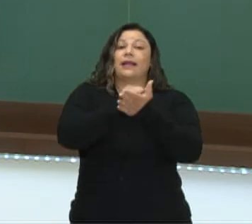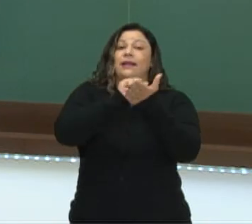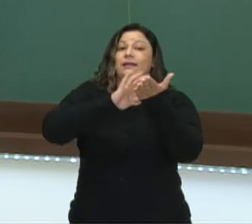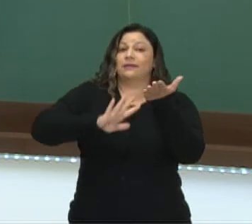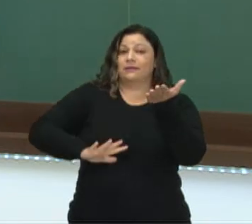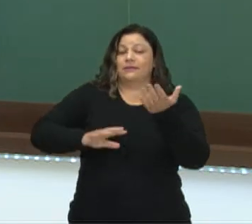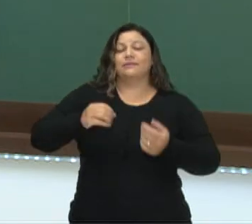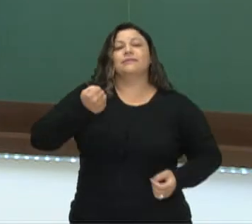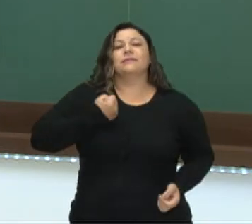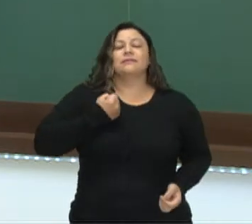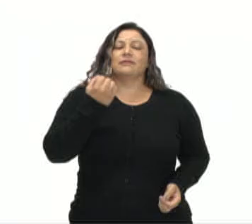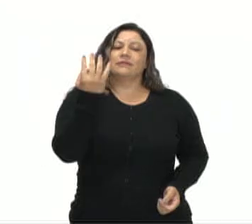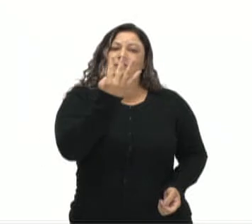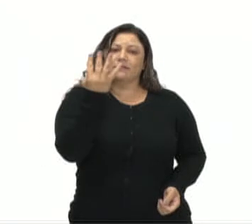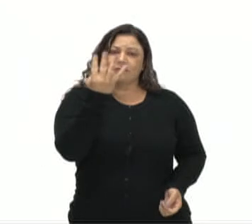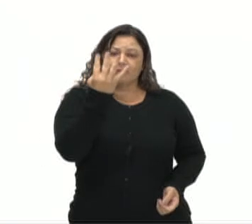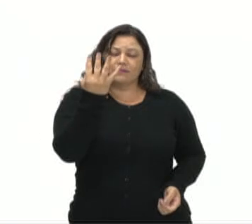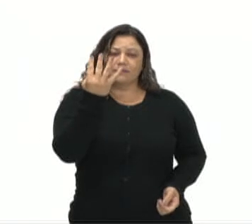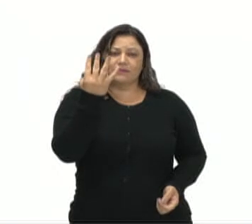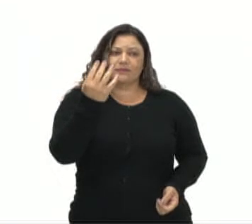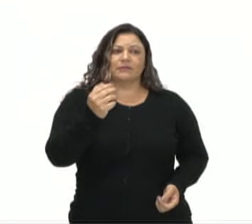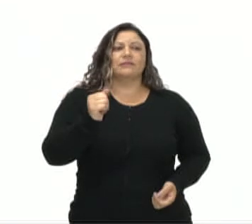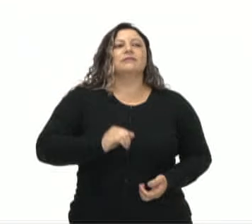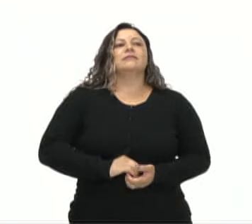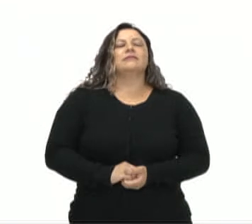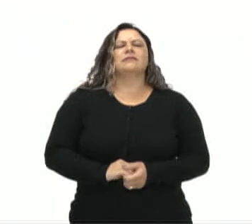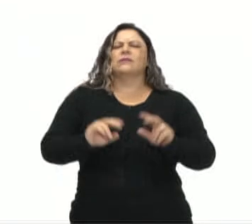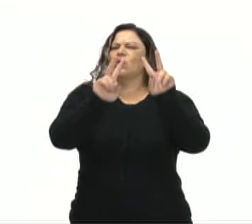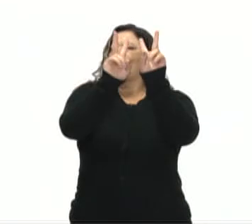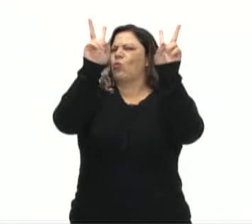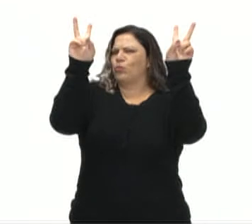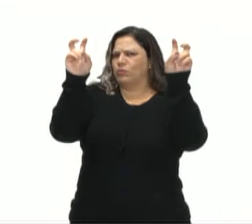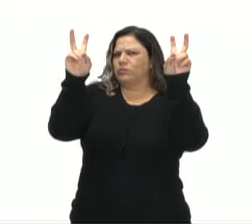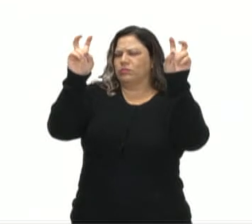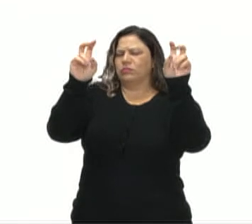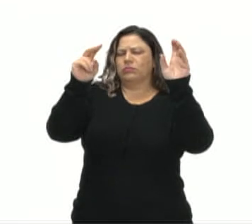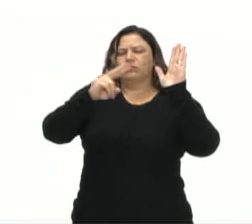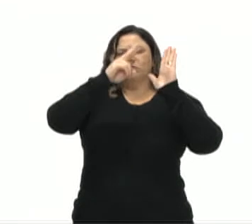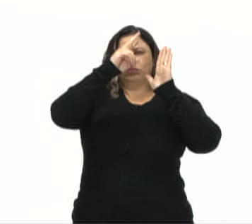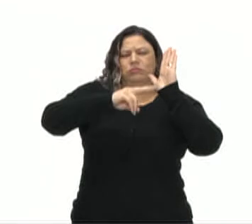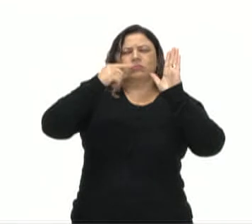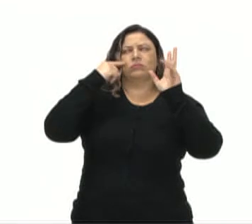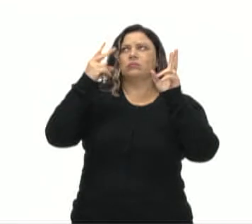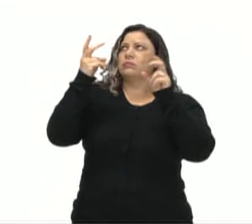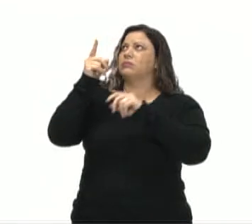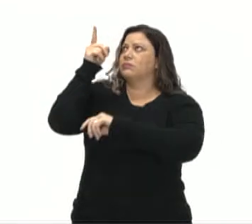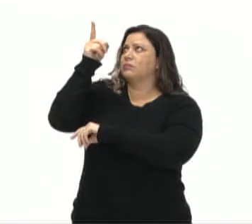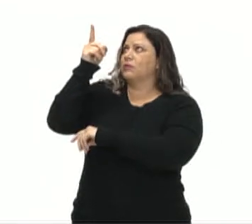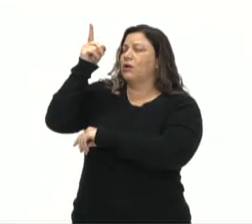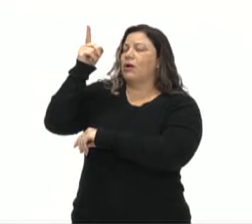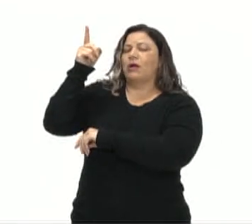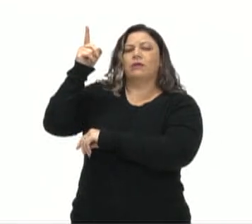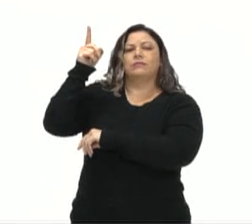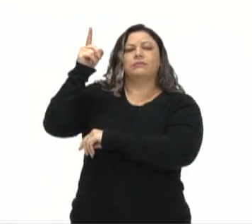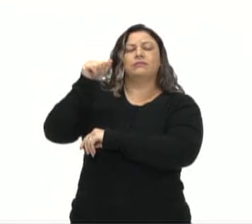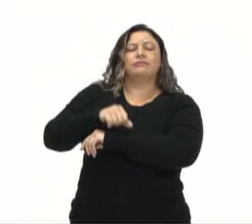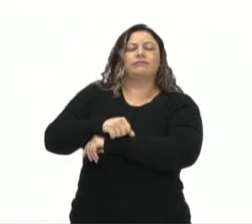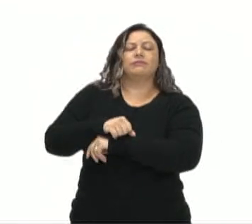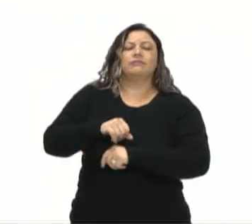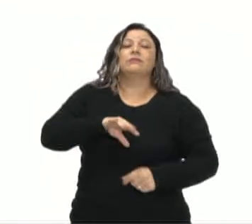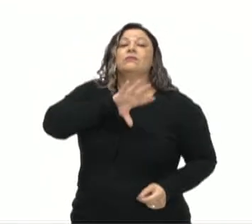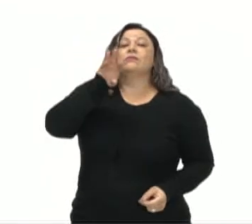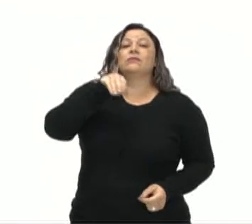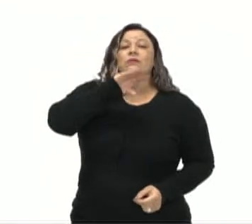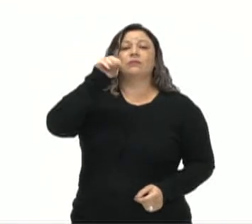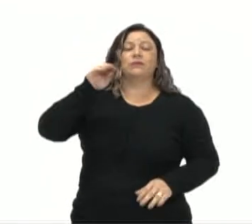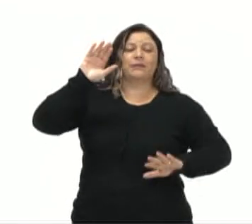Actividad 4. De acuerdo con el título de esta serie romántica juvenil,